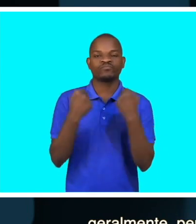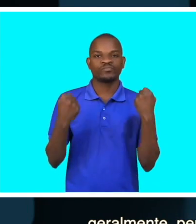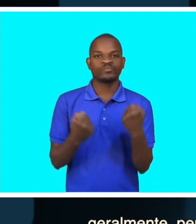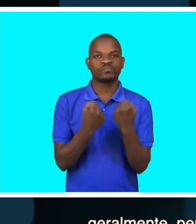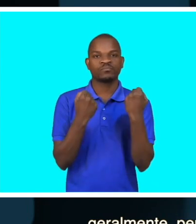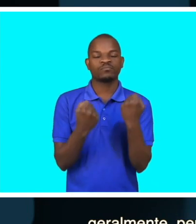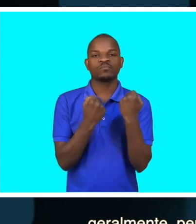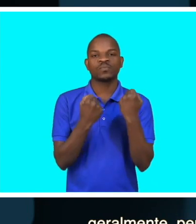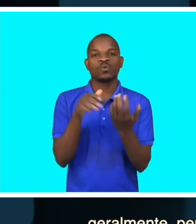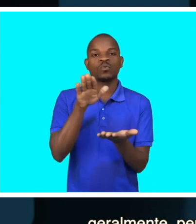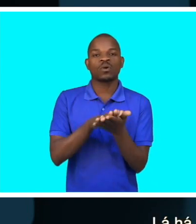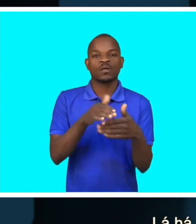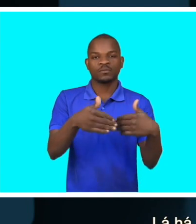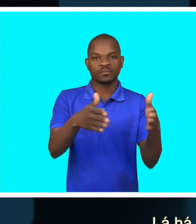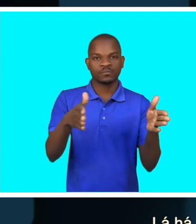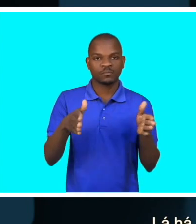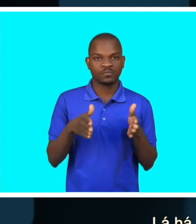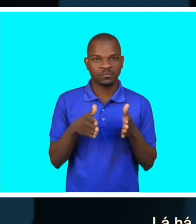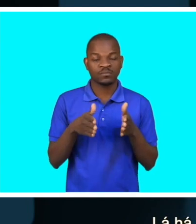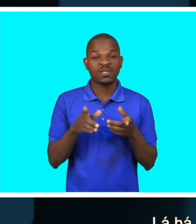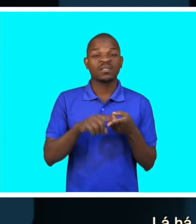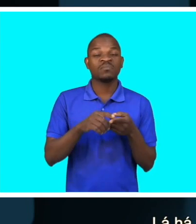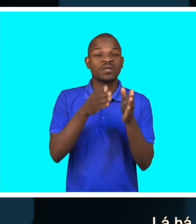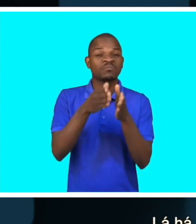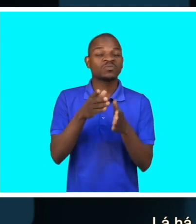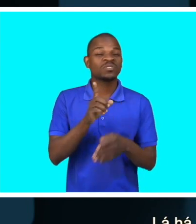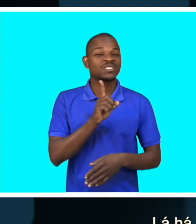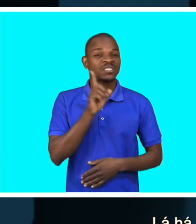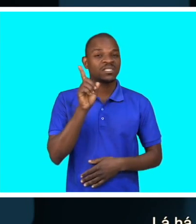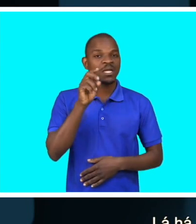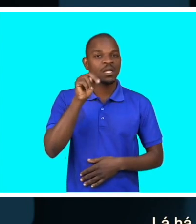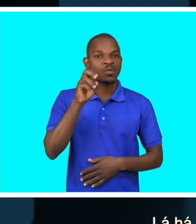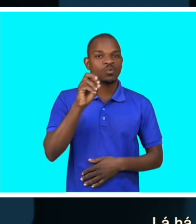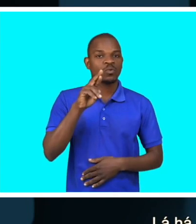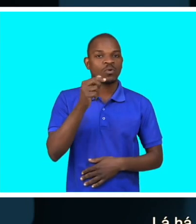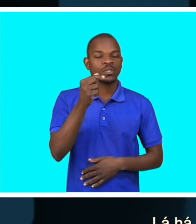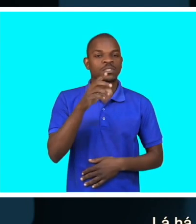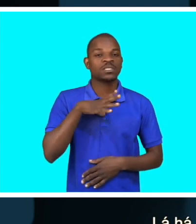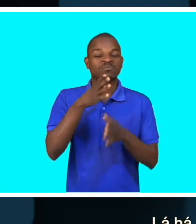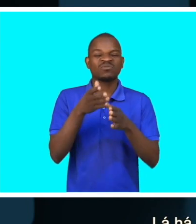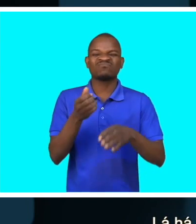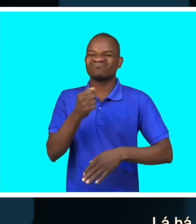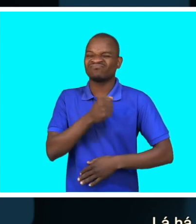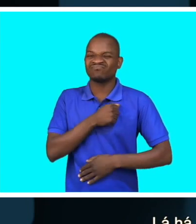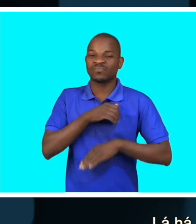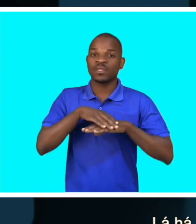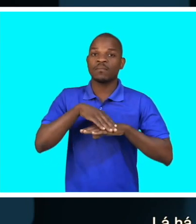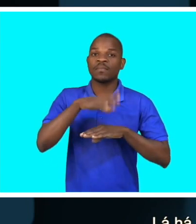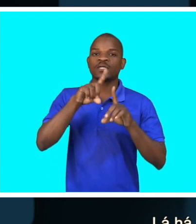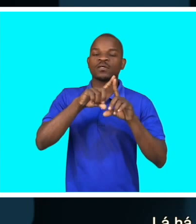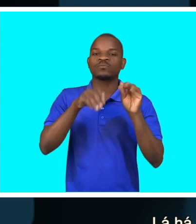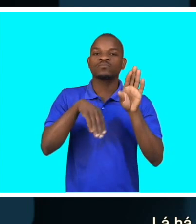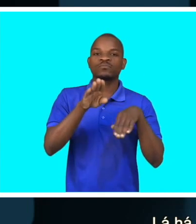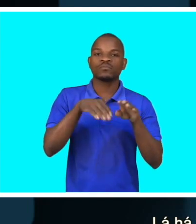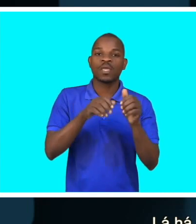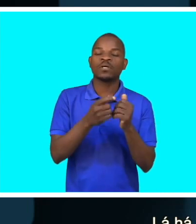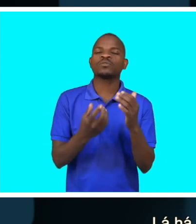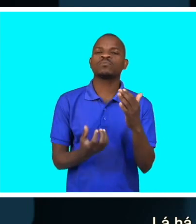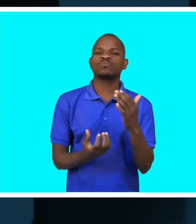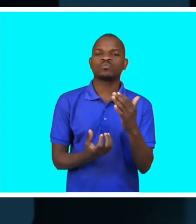gente assiste nos campos do norte. Lá há um adepto, na verdade, que ama o futebol, mas sem saber que no